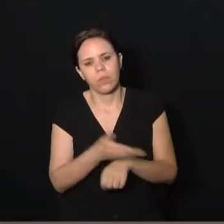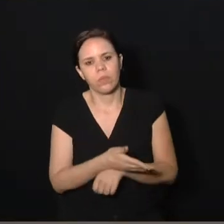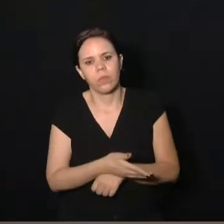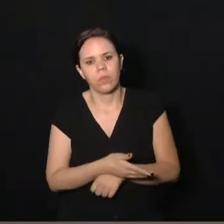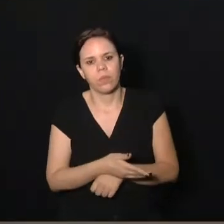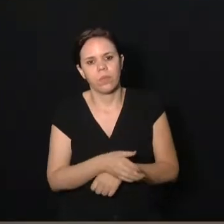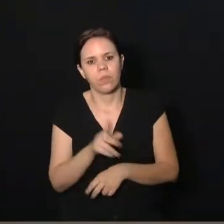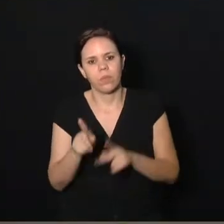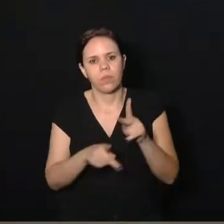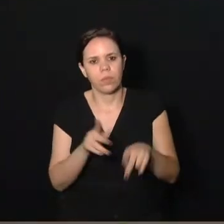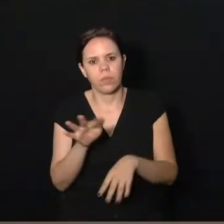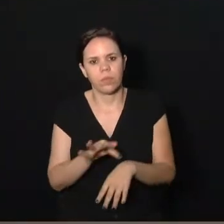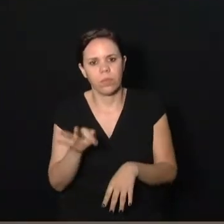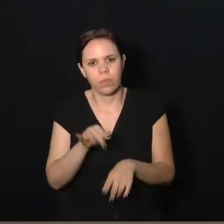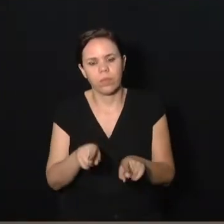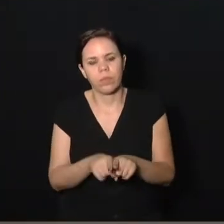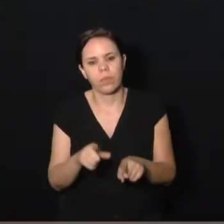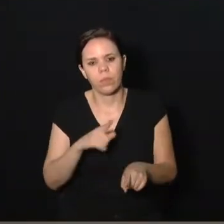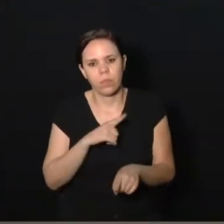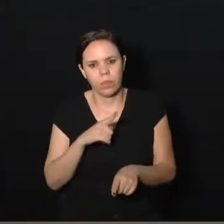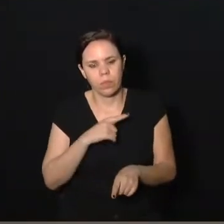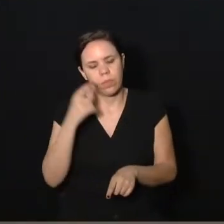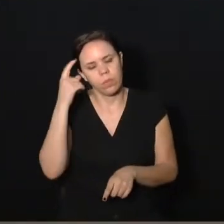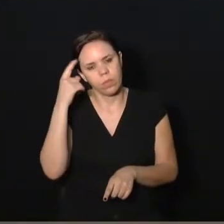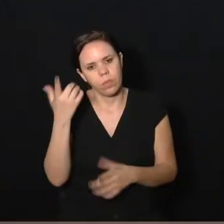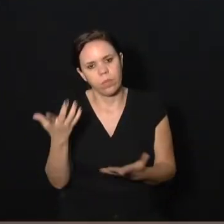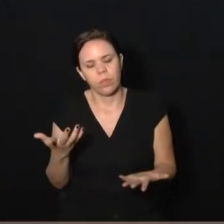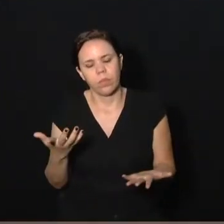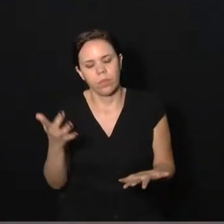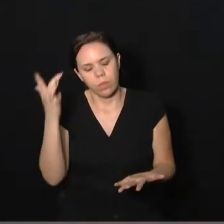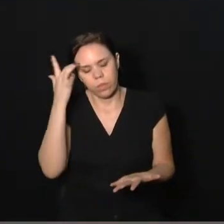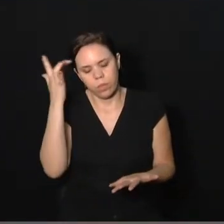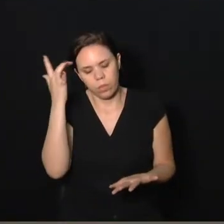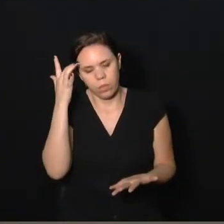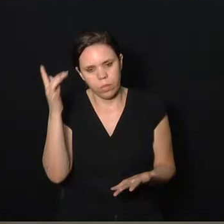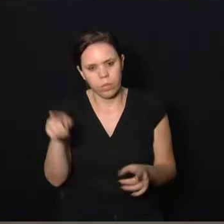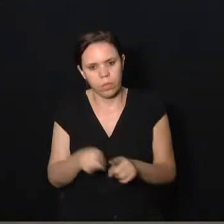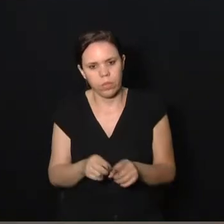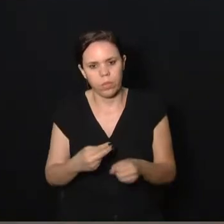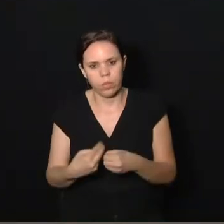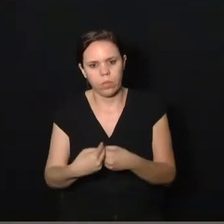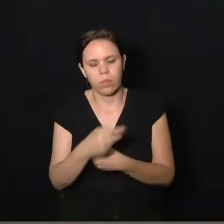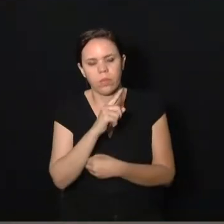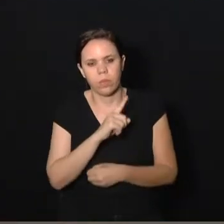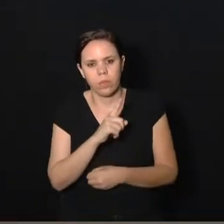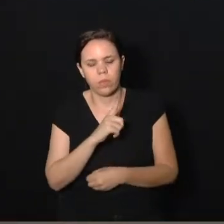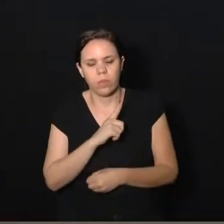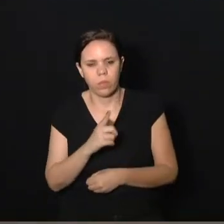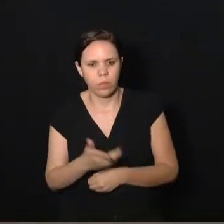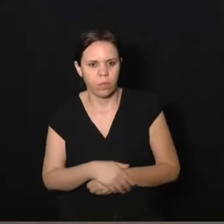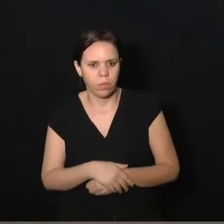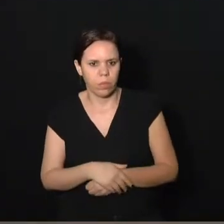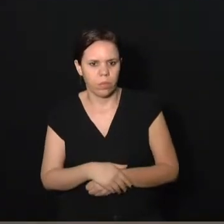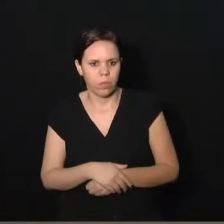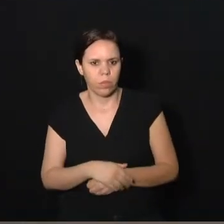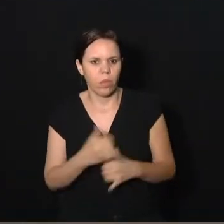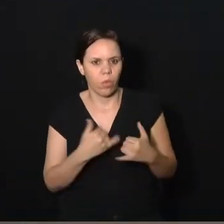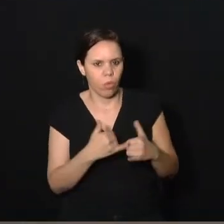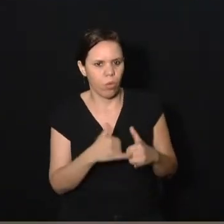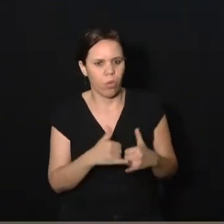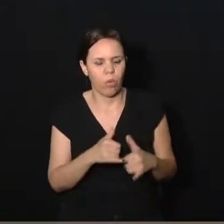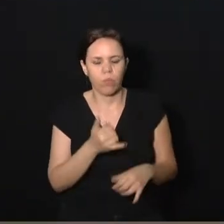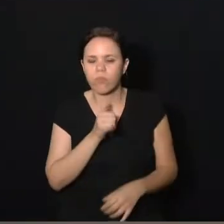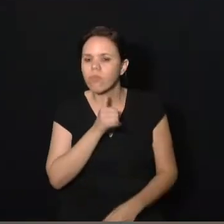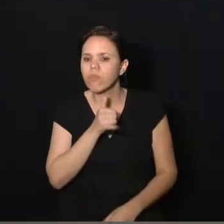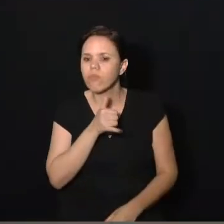os universitários, que já têm também uma certa cabeça. Na Unicamp, hoje em dia, a gente já tem o ônibus elétrico